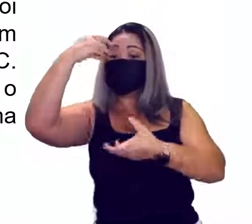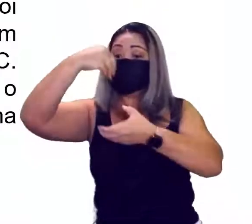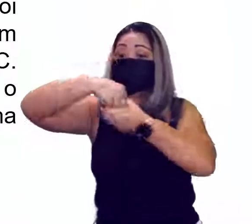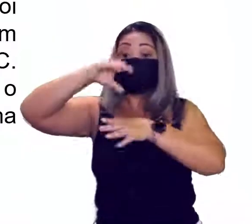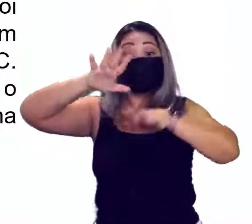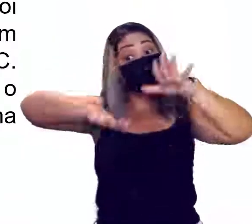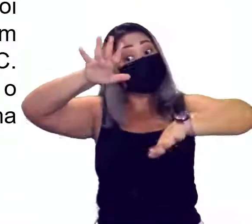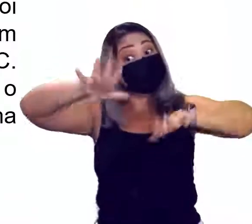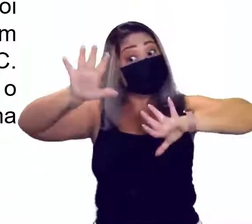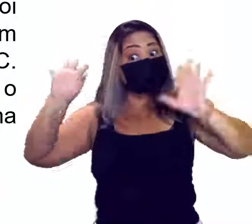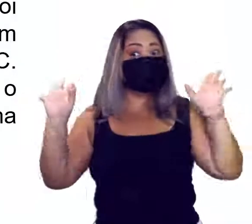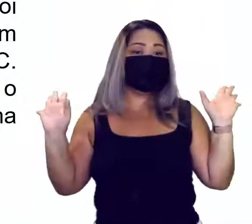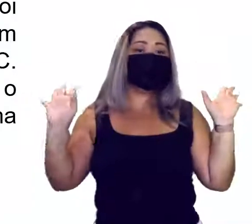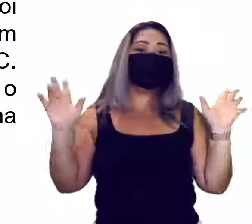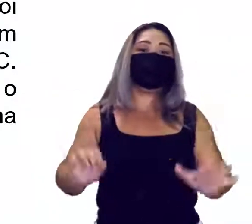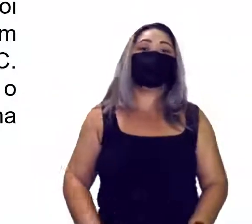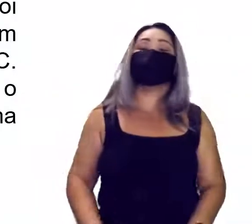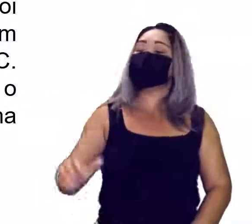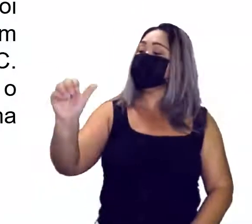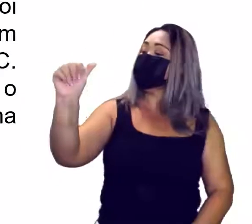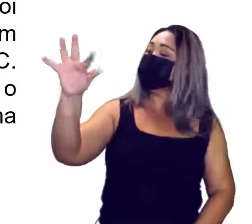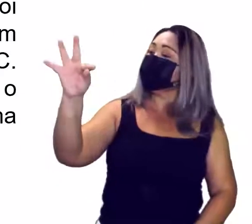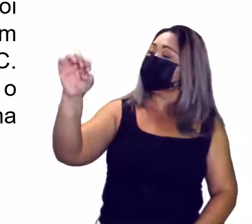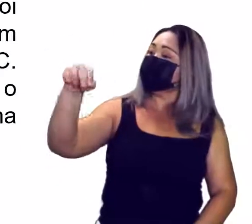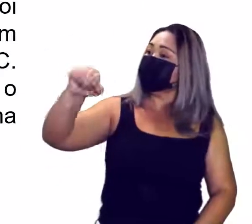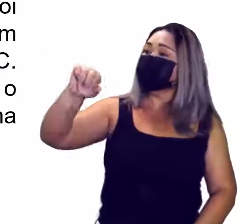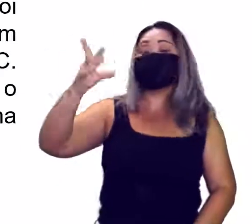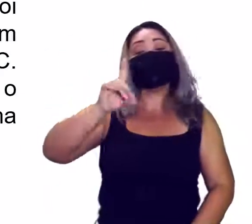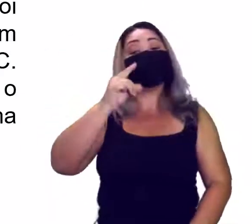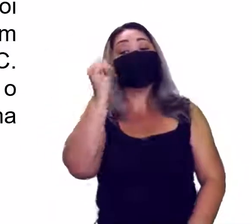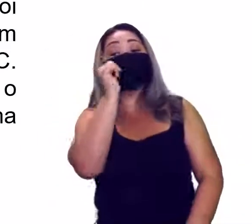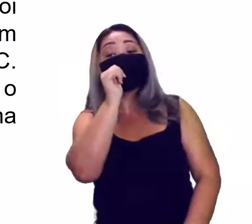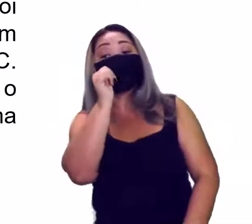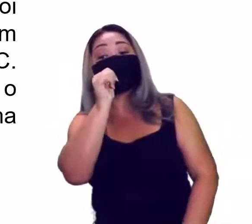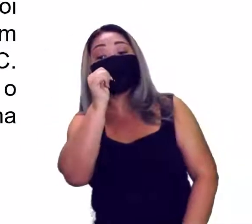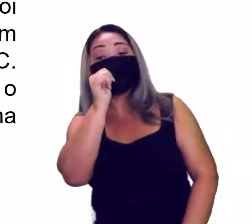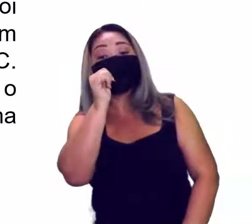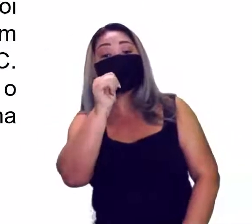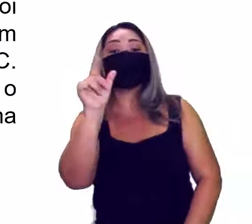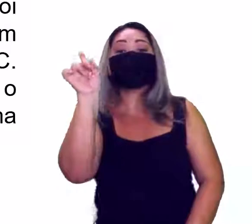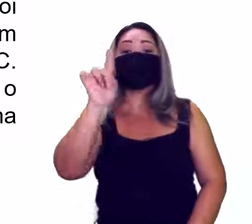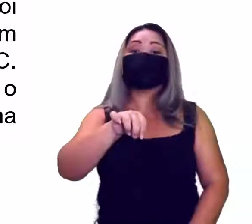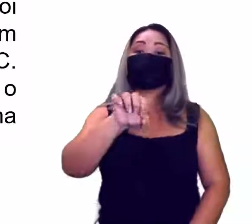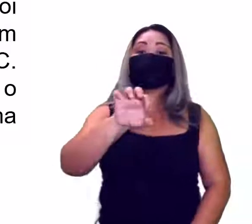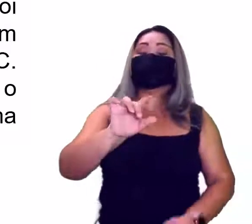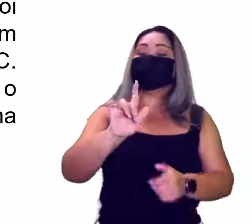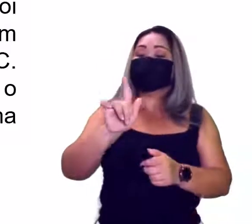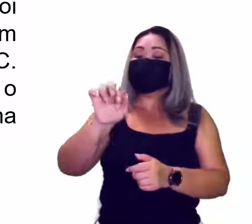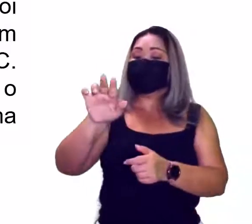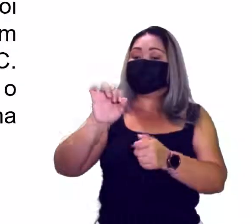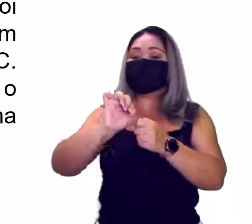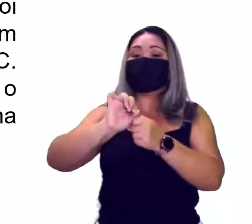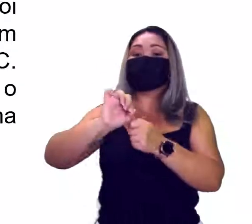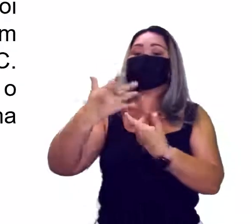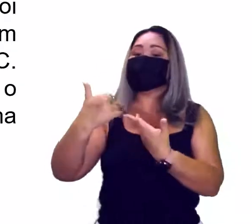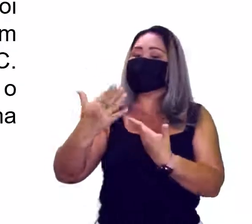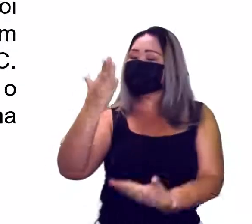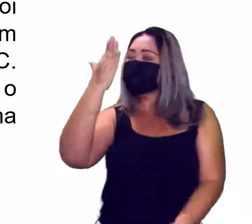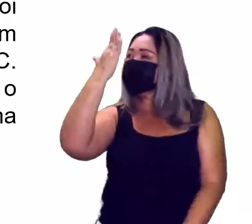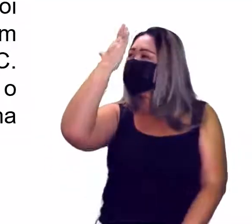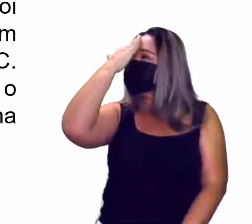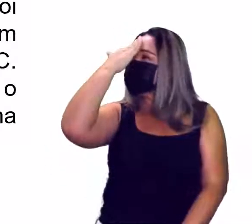Essa é Atena. É a deusa grega da sabedoria, gente. Olha aí, eles pediam ela, cultuavam para